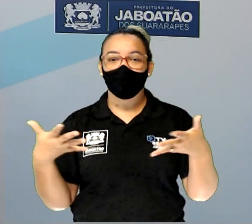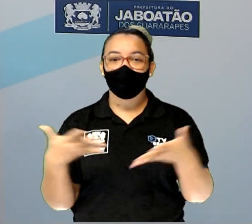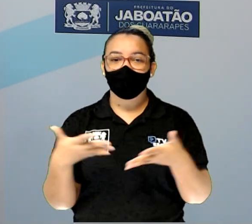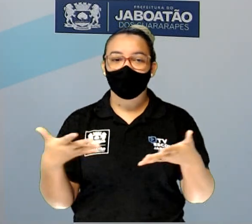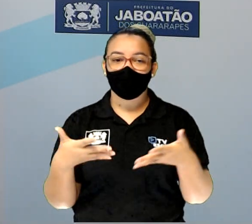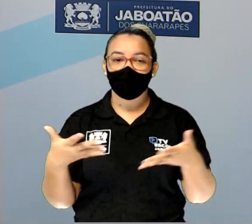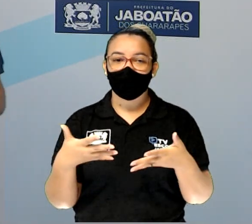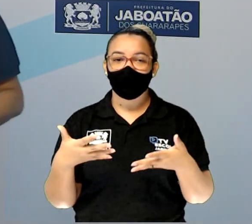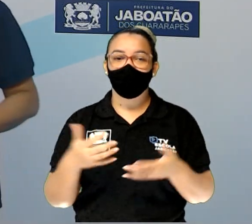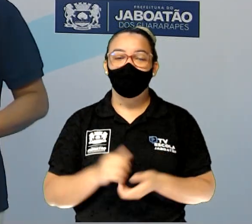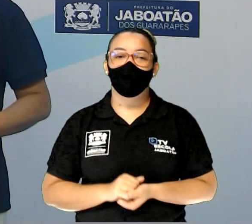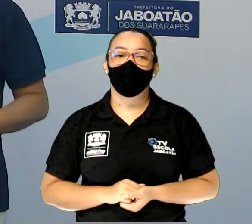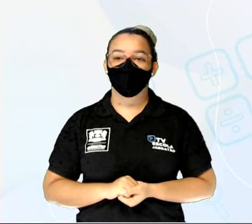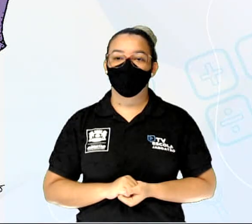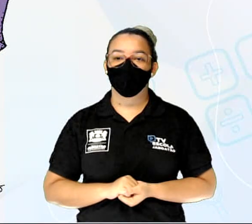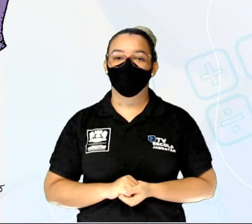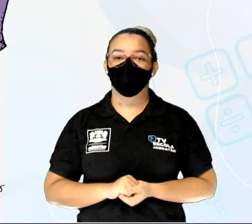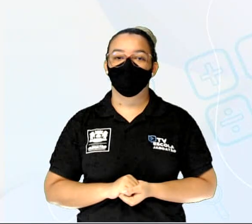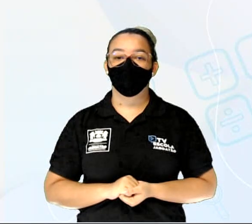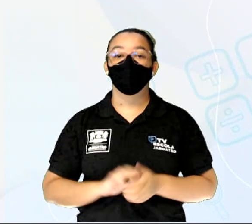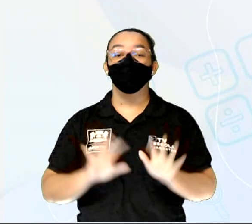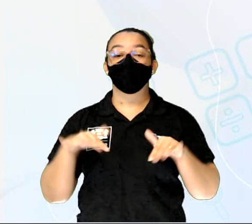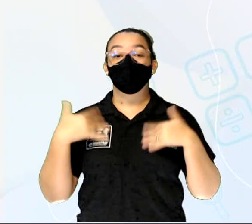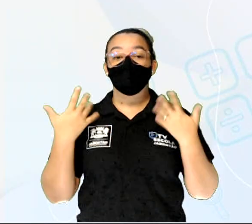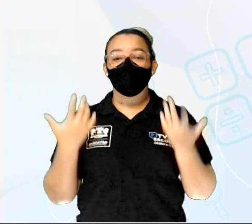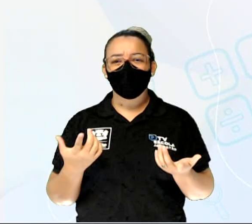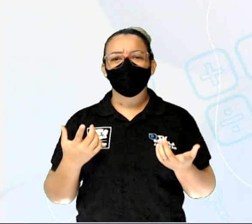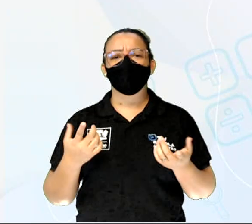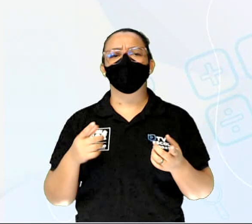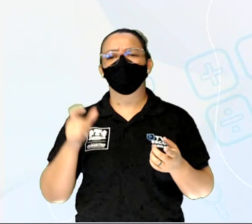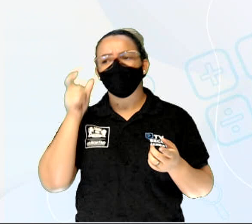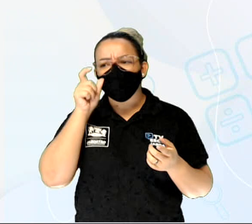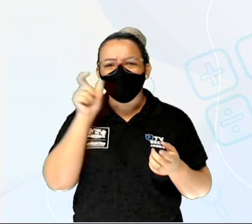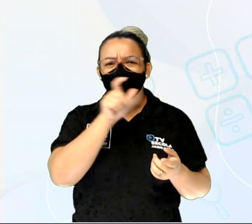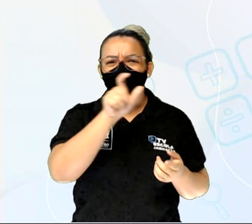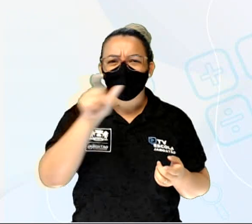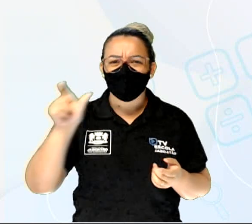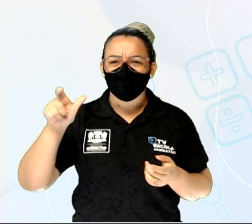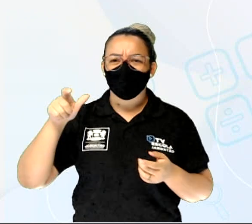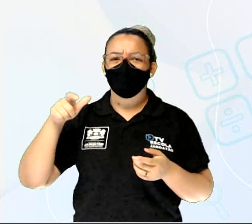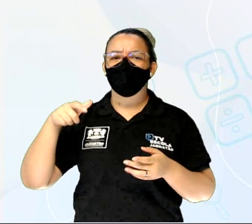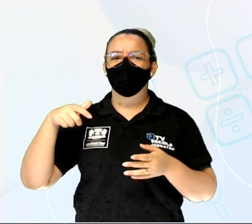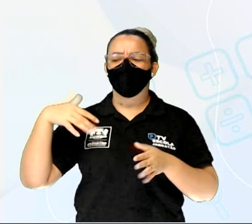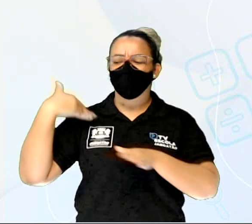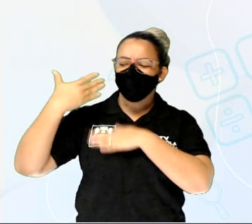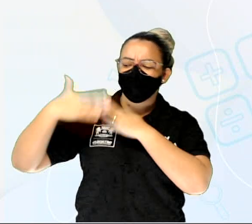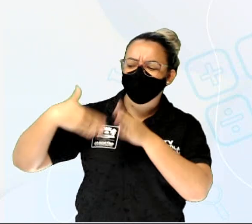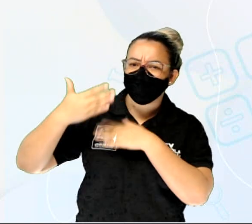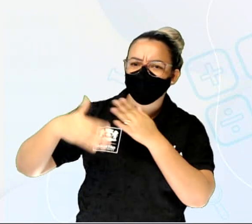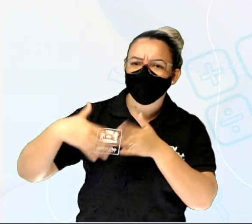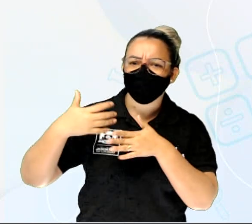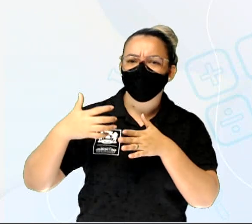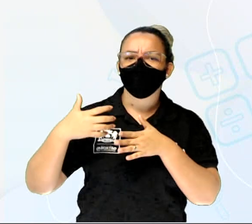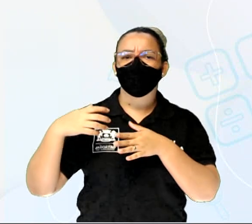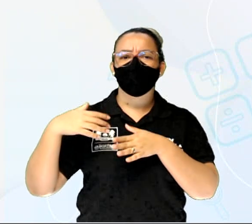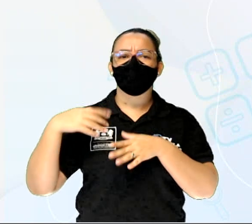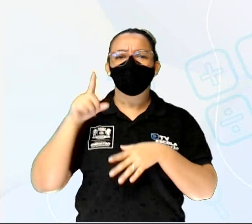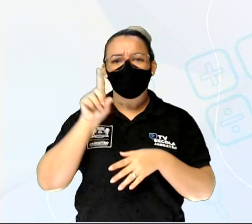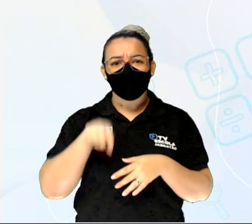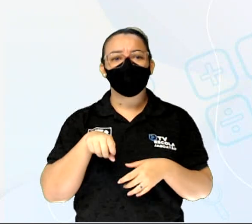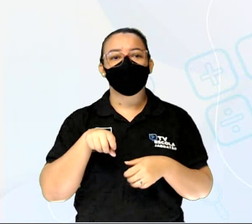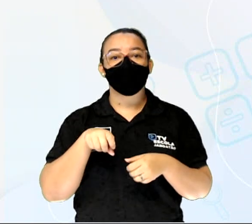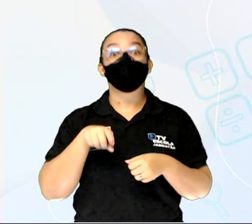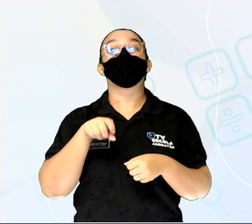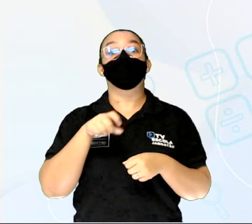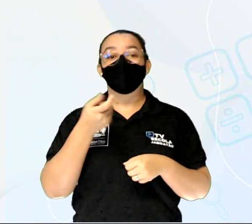foram extintas. Então, uma das evidências anatômicas e fisiológicas são os órgãos